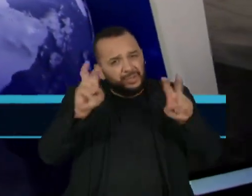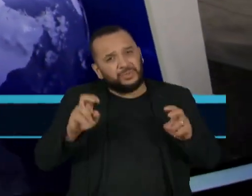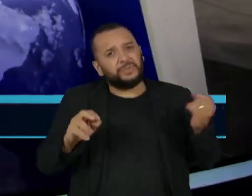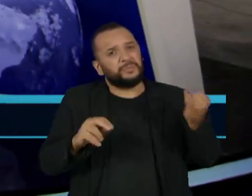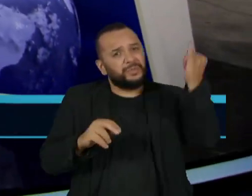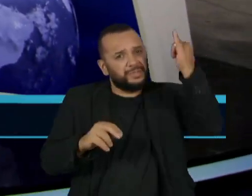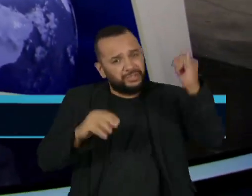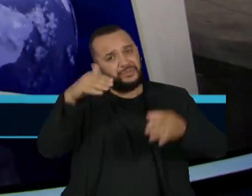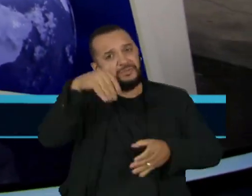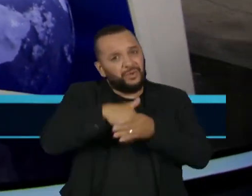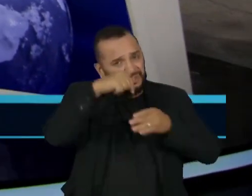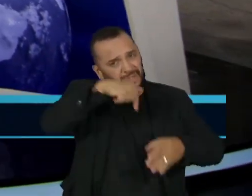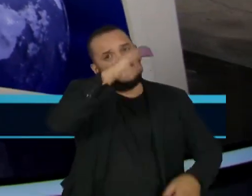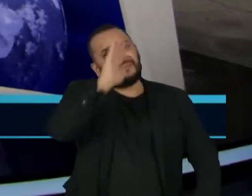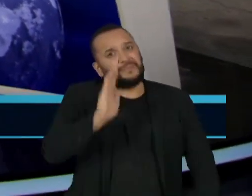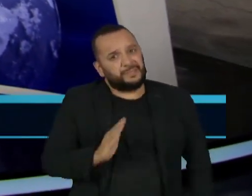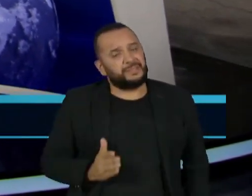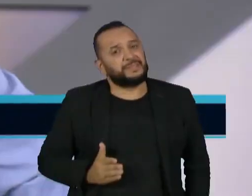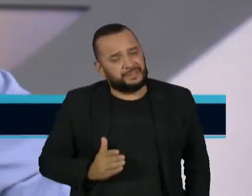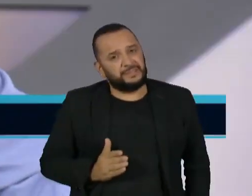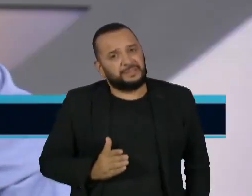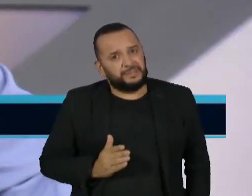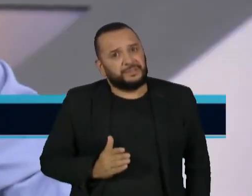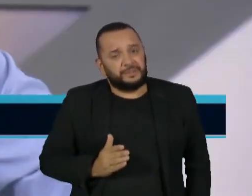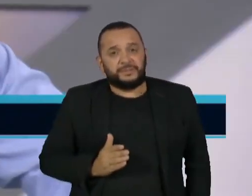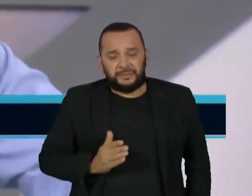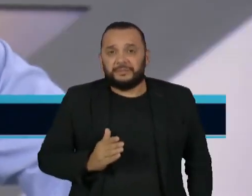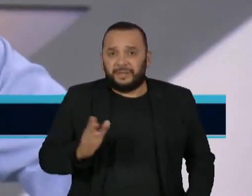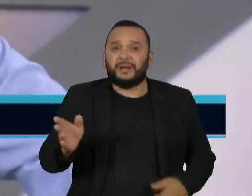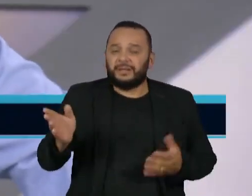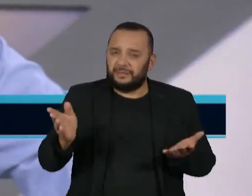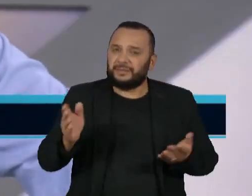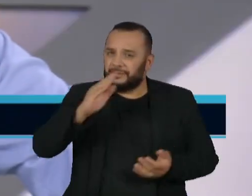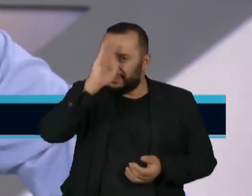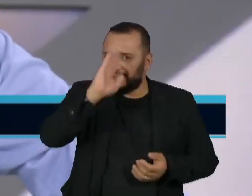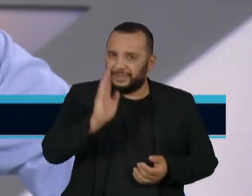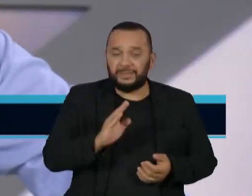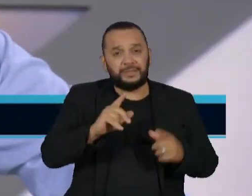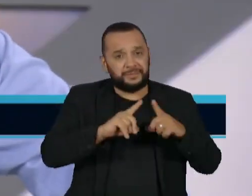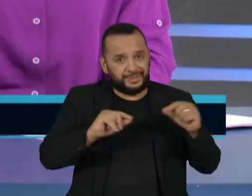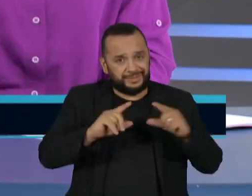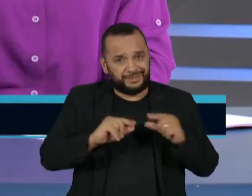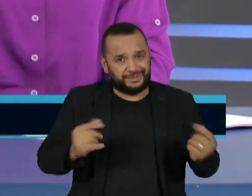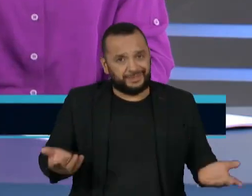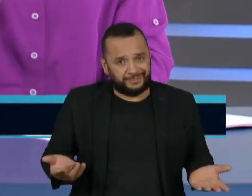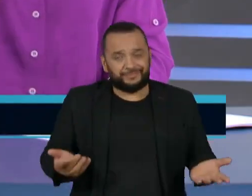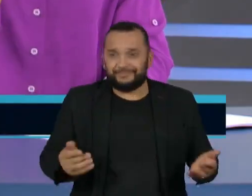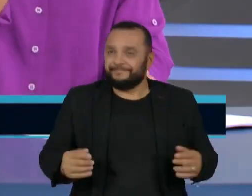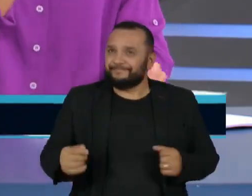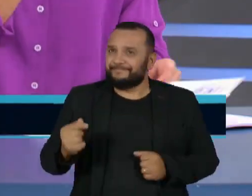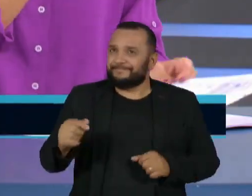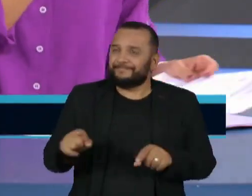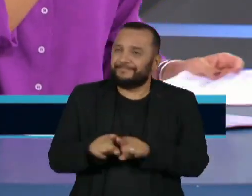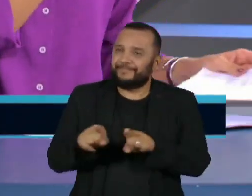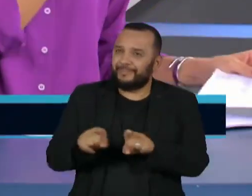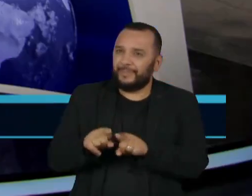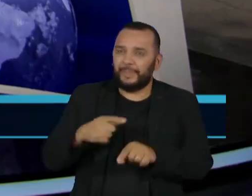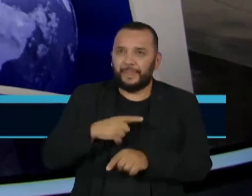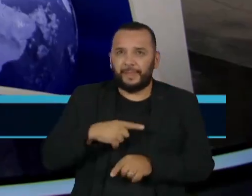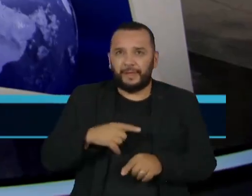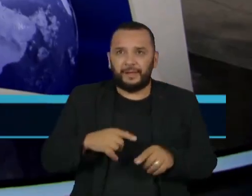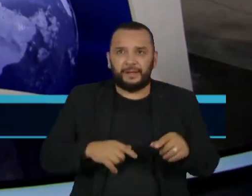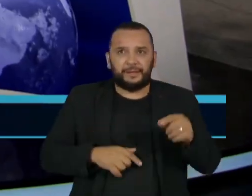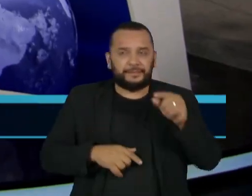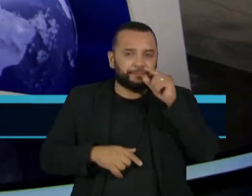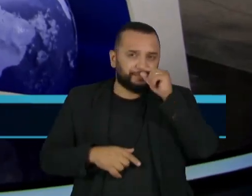estão ficando de lado aqui na nossa querida capital, Brasília. E aí eu vou pegar esse gancho, vou passar para o Capaz para